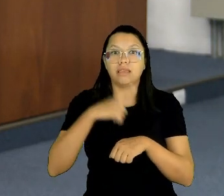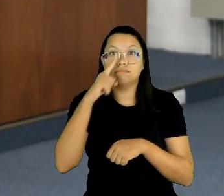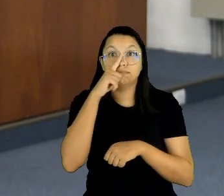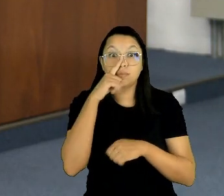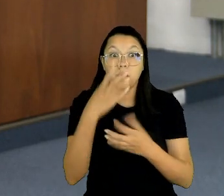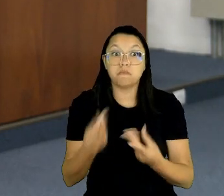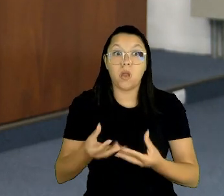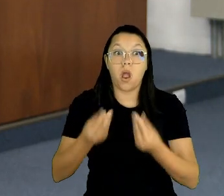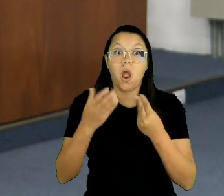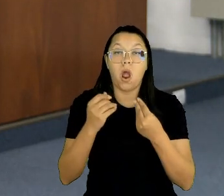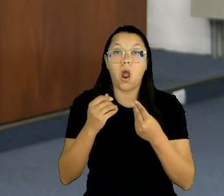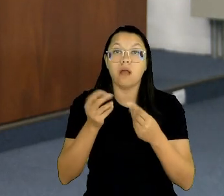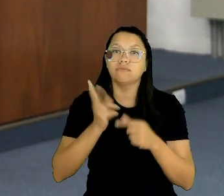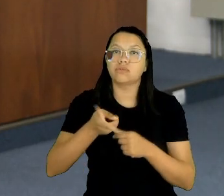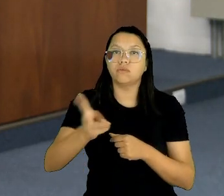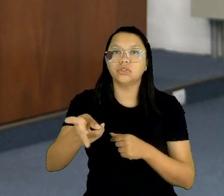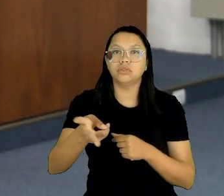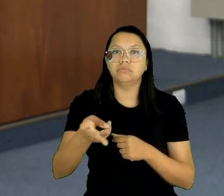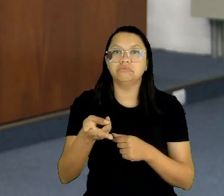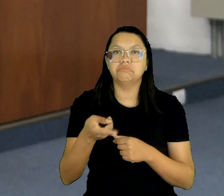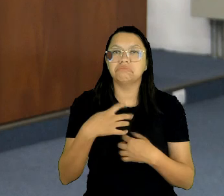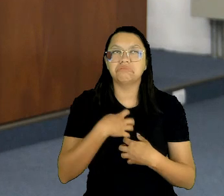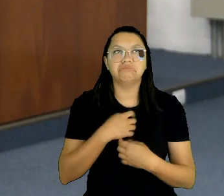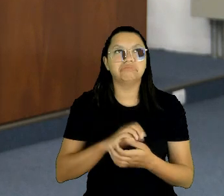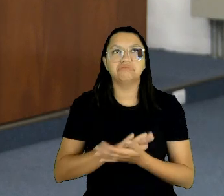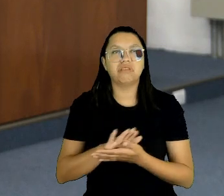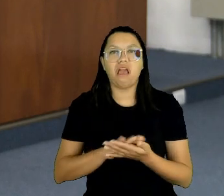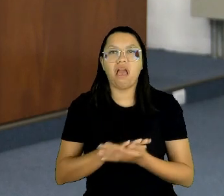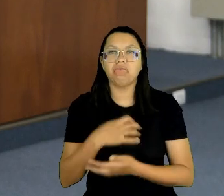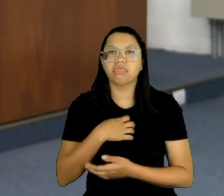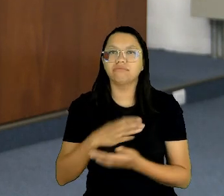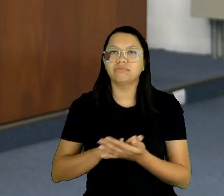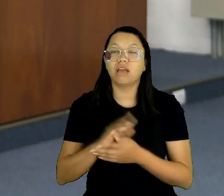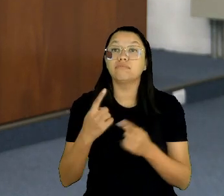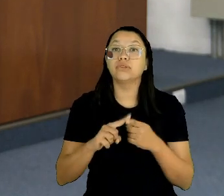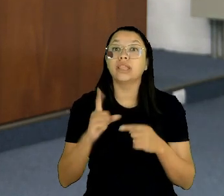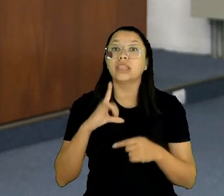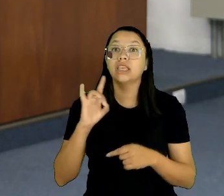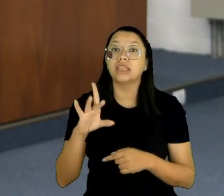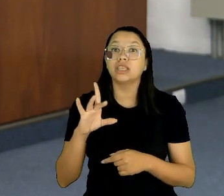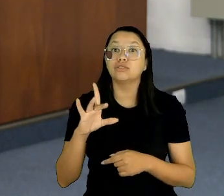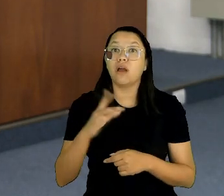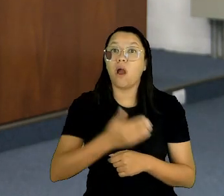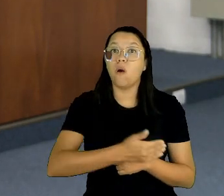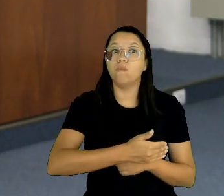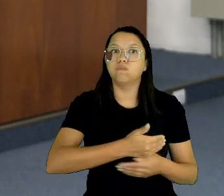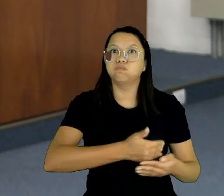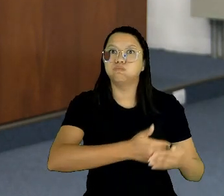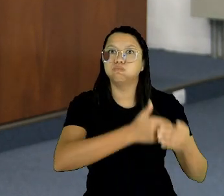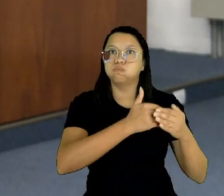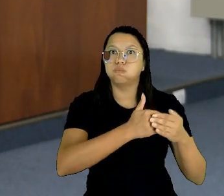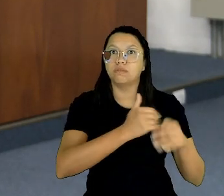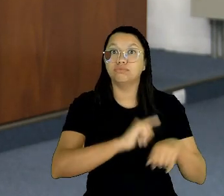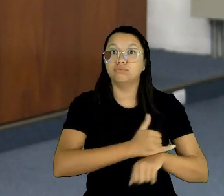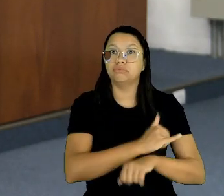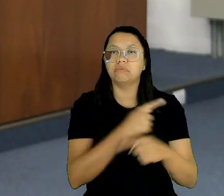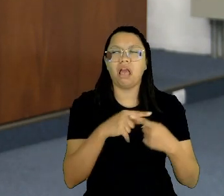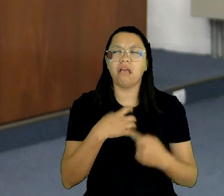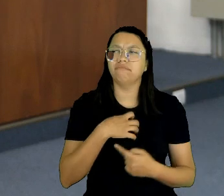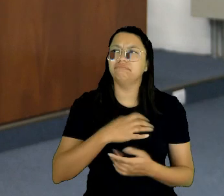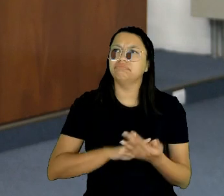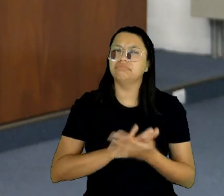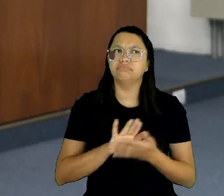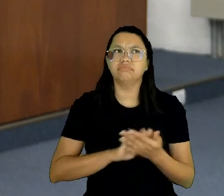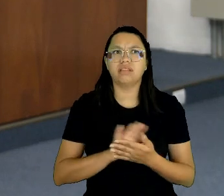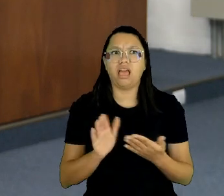paciente que está com maior risco cardiovascular, ele continue sintomático. Porque tem uma plaquinha de gordura ali, a gente já sabe que ele já tem uma doença estabelecida, mas